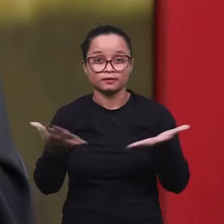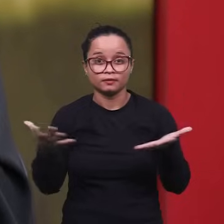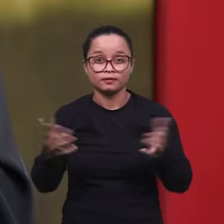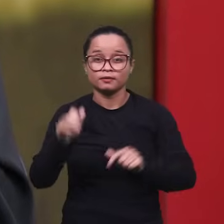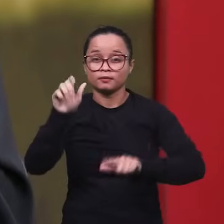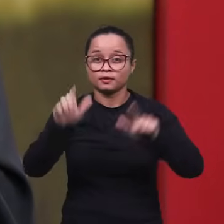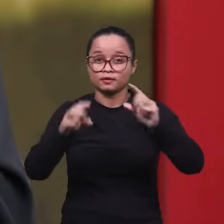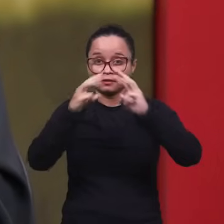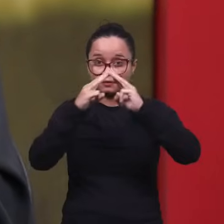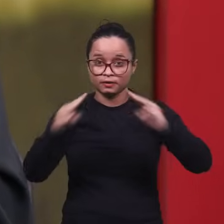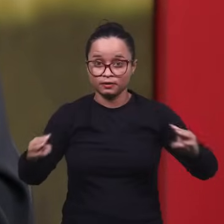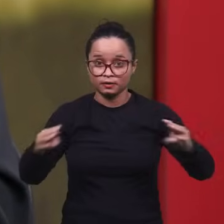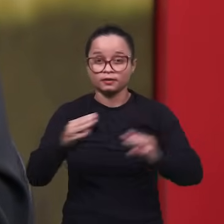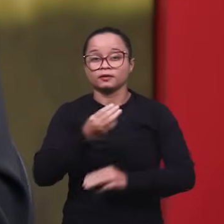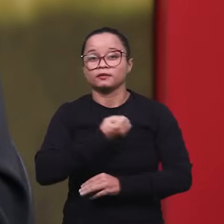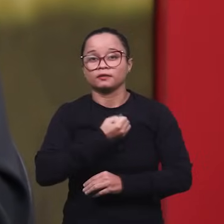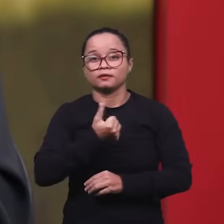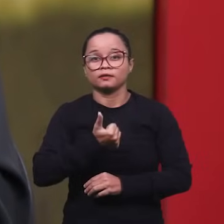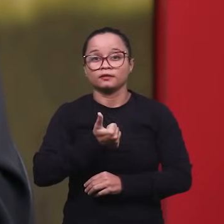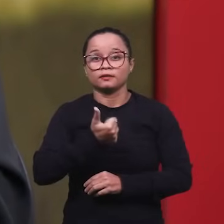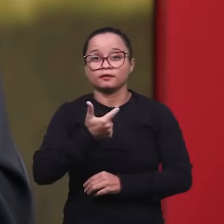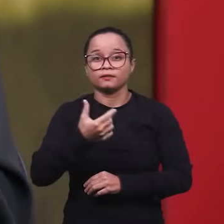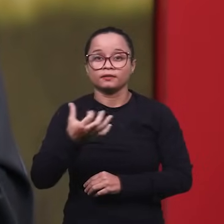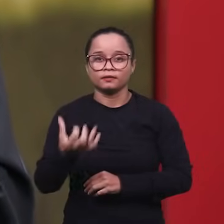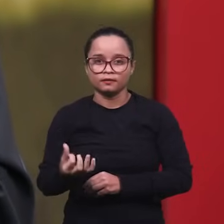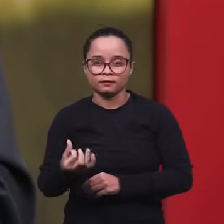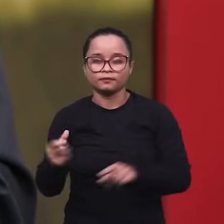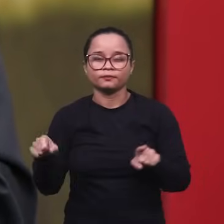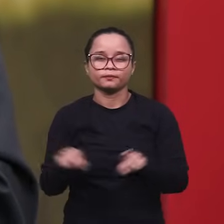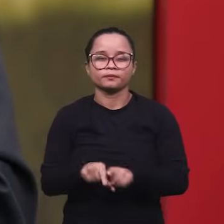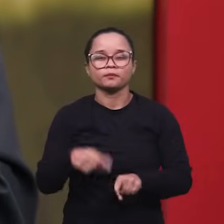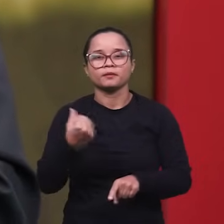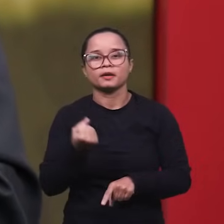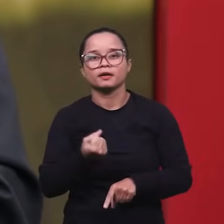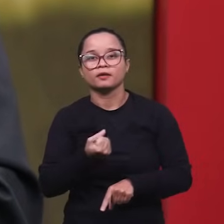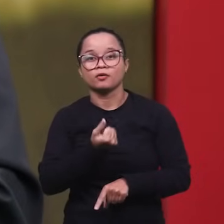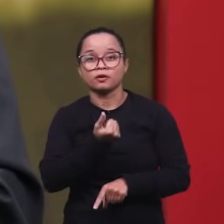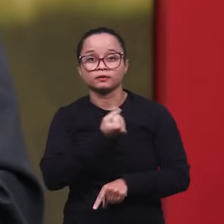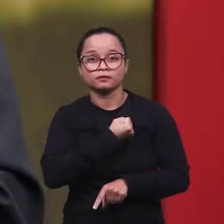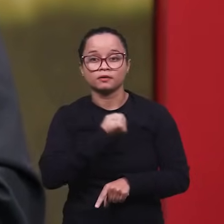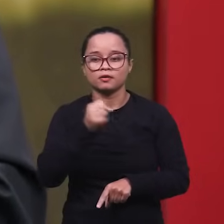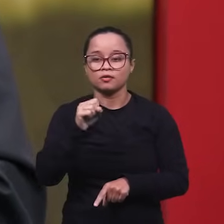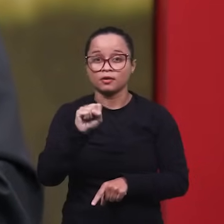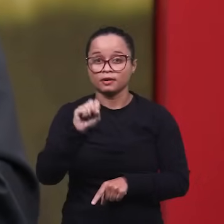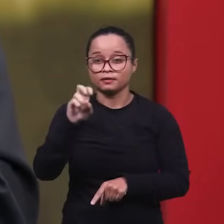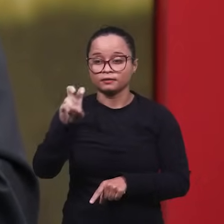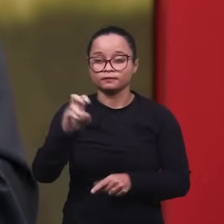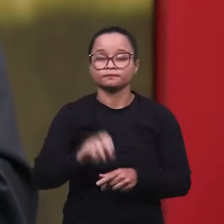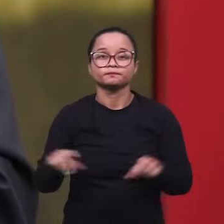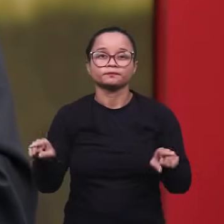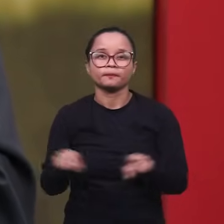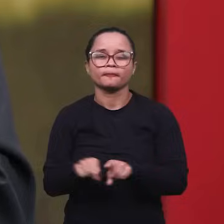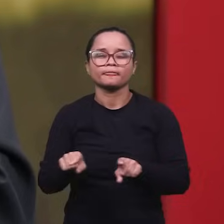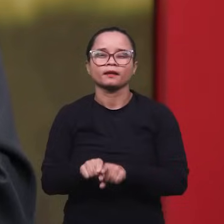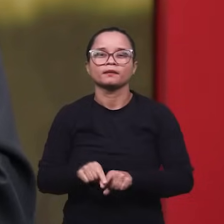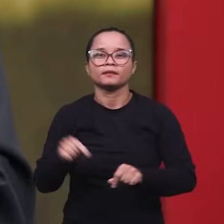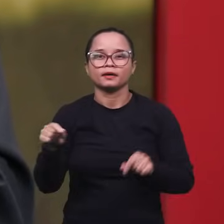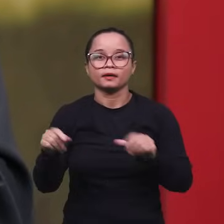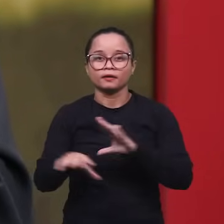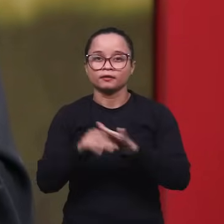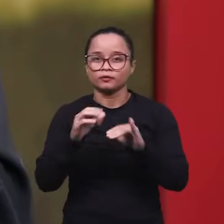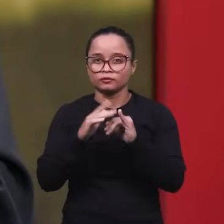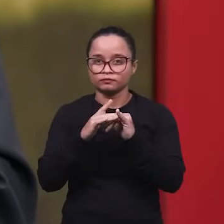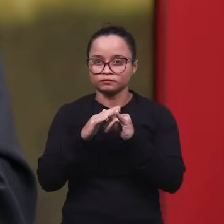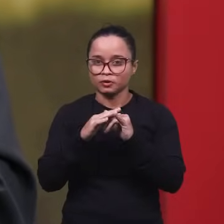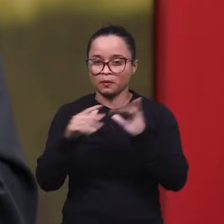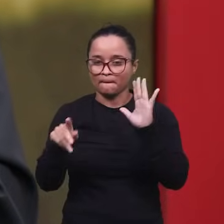TV Manaim, canal 126, do Sistema RO via satélite, canal 85 da Sky Livre, também pelo canal da Igreja Cristã